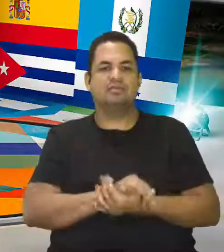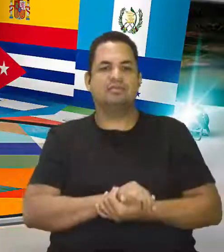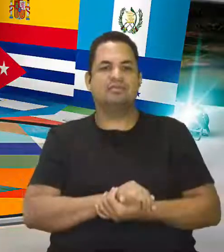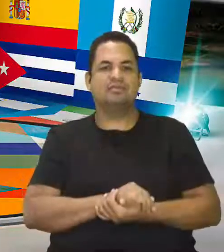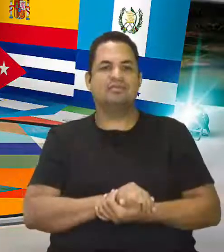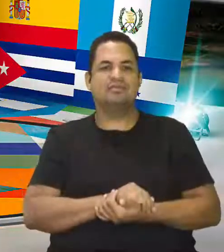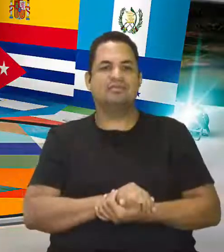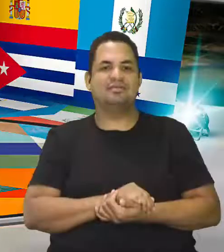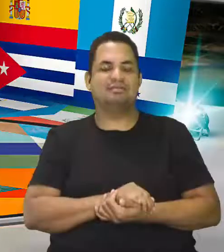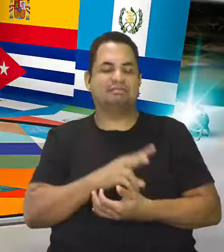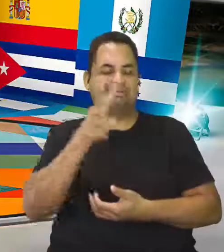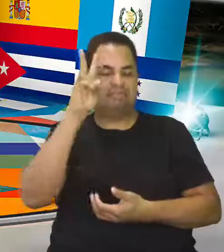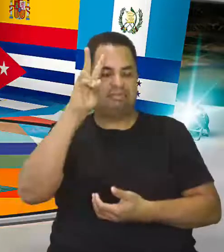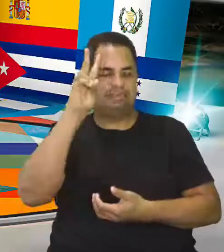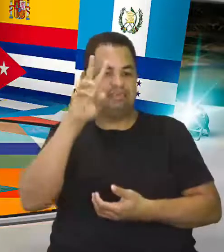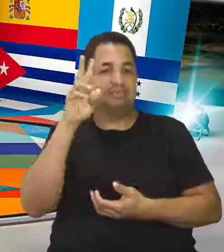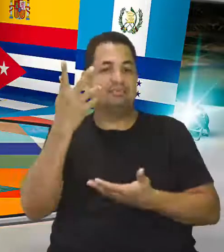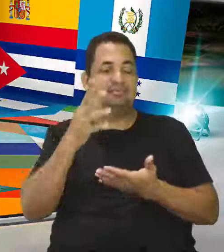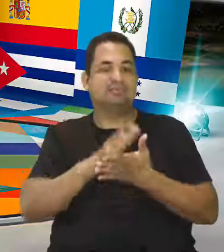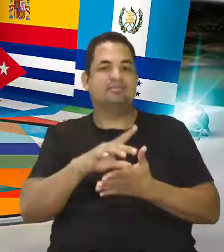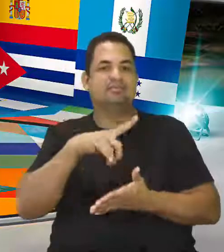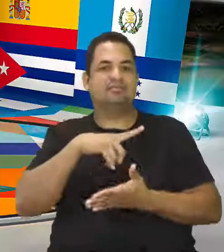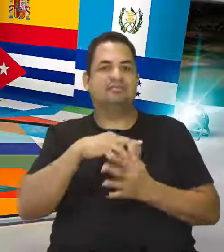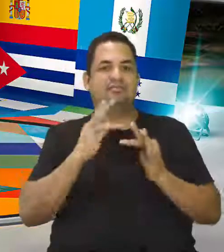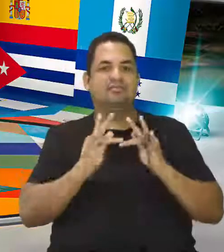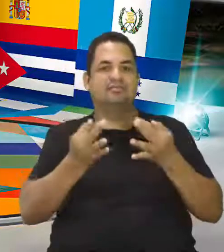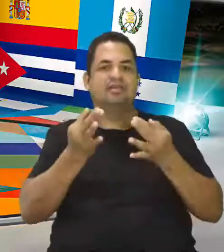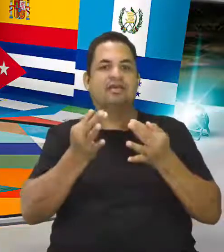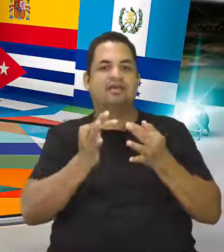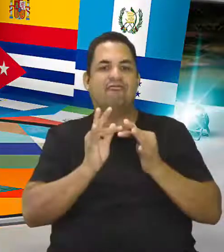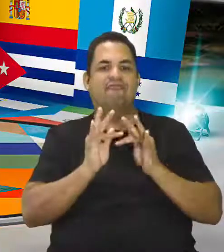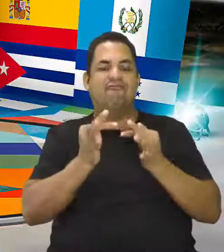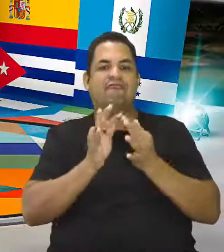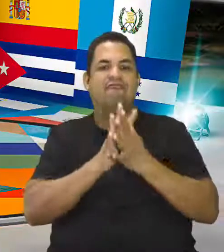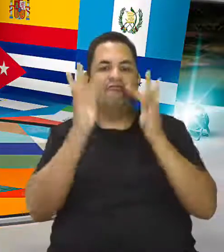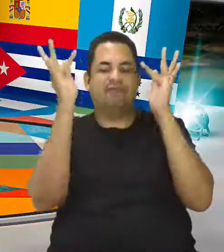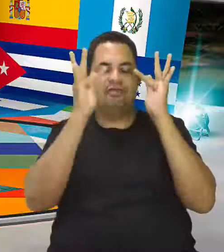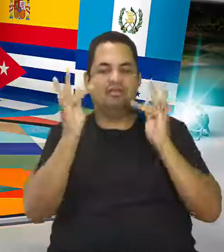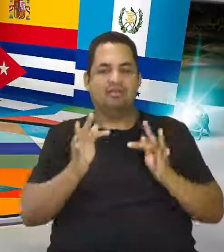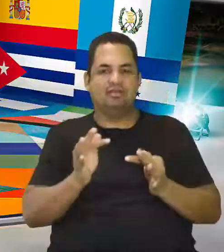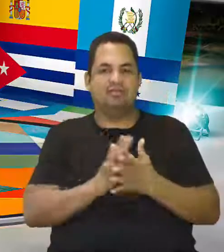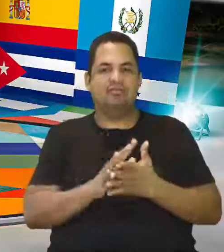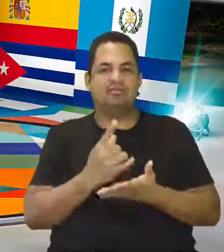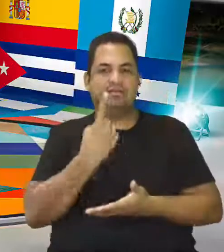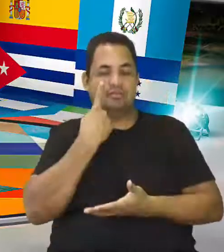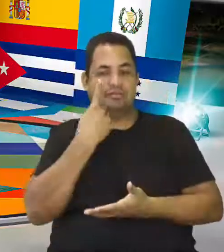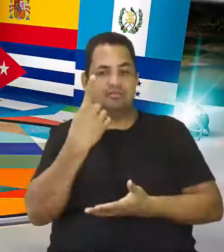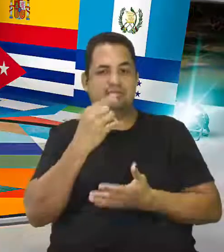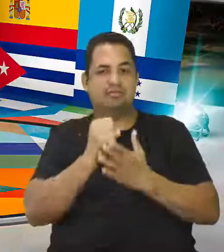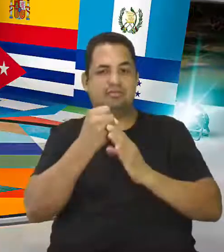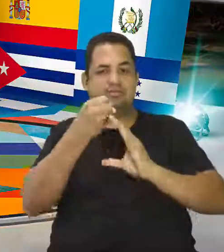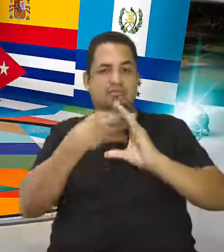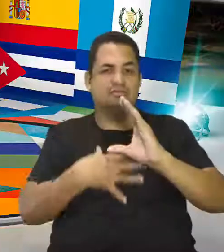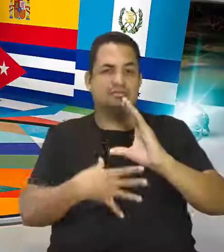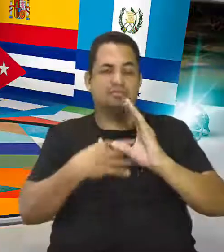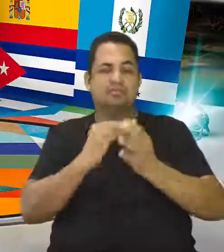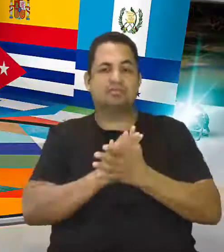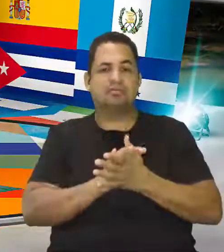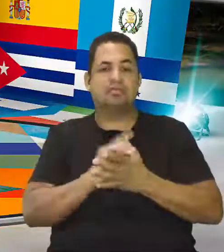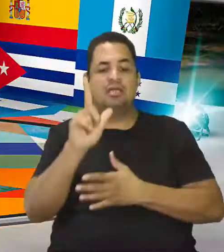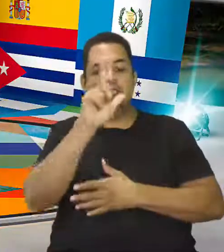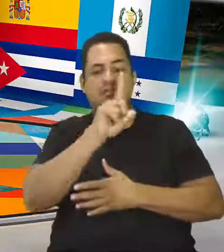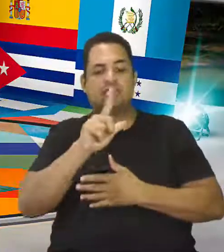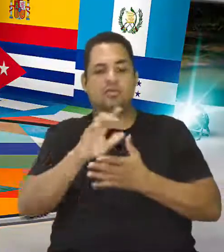né? Que essas histórias sempre têm um final feliz. E a gente observa aí características da literatura espanhola, que